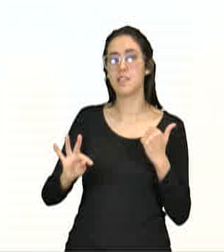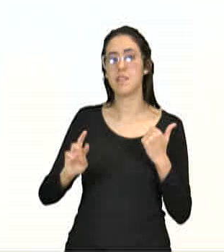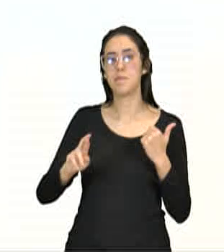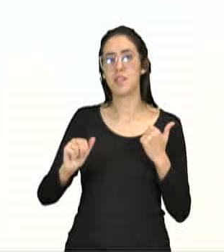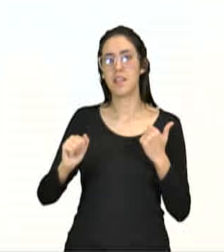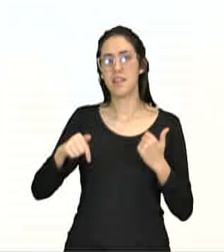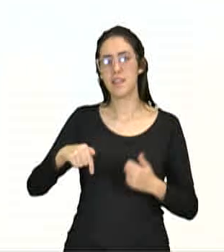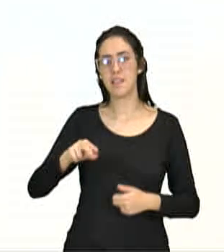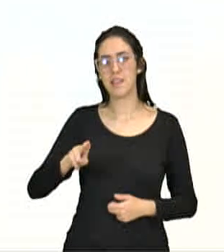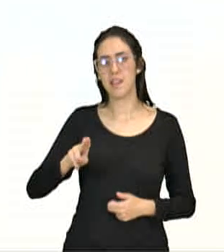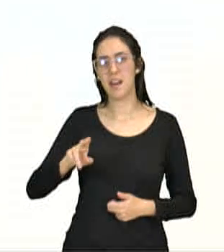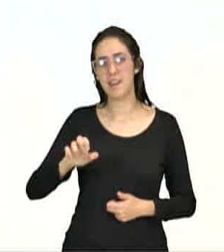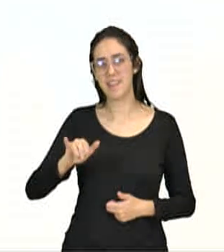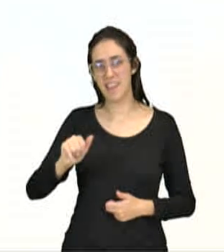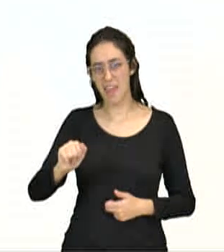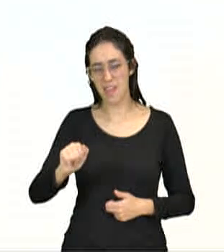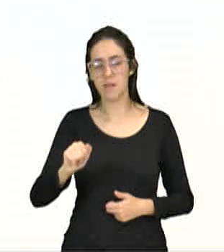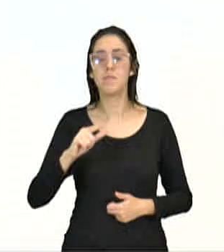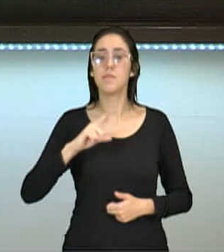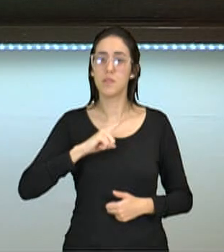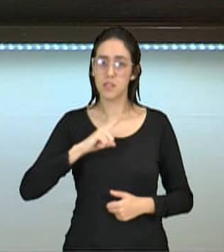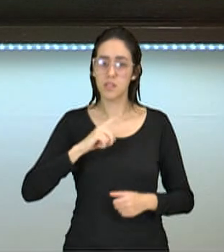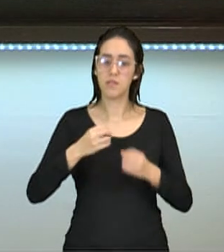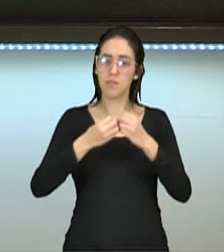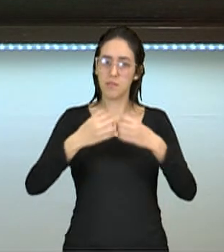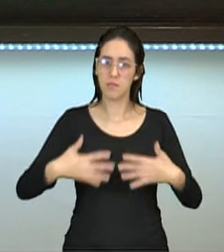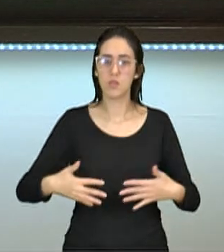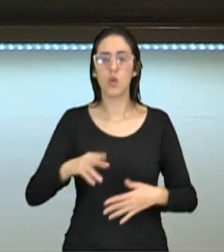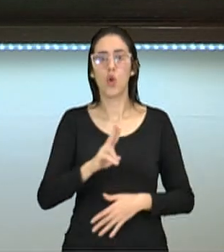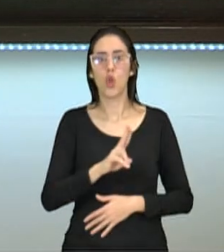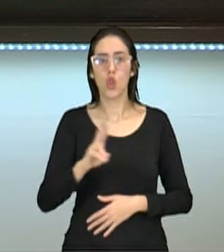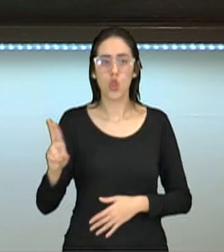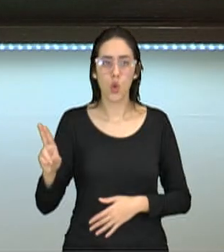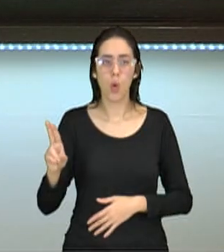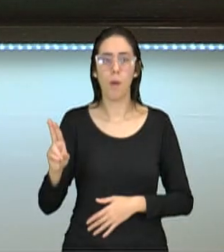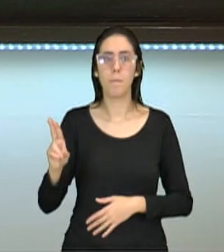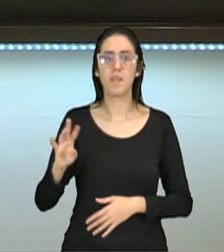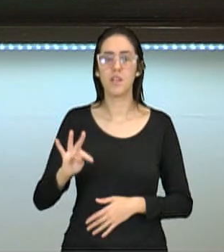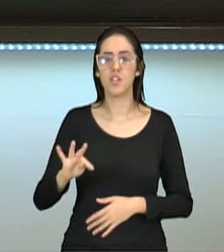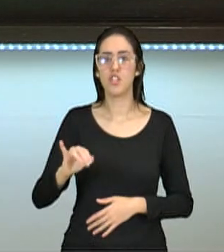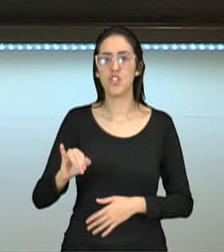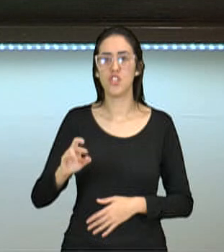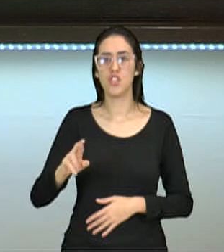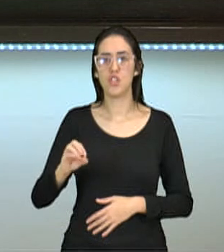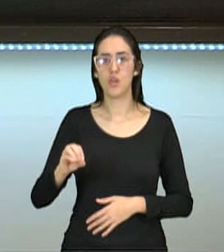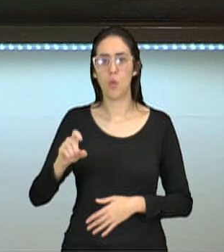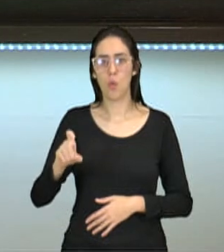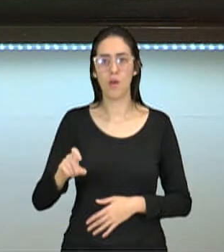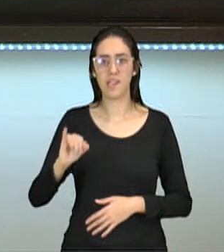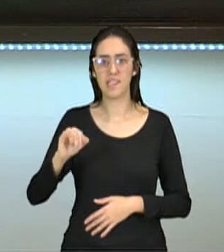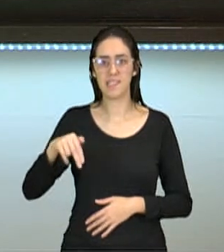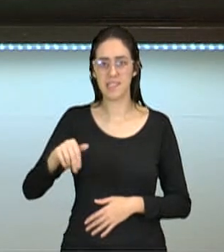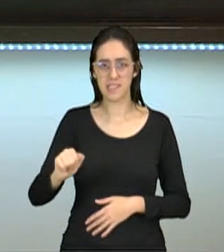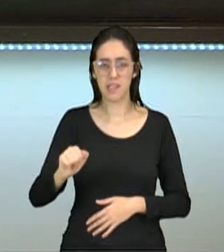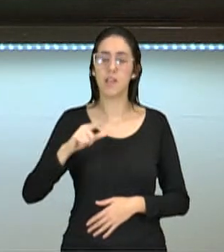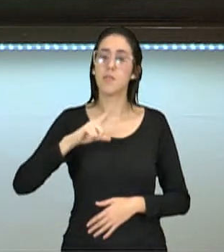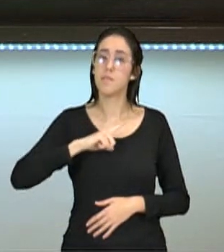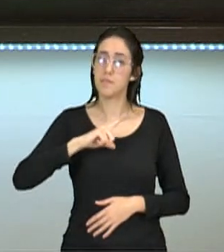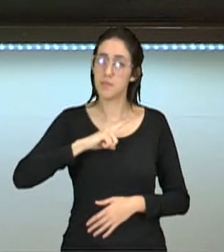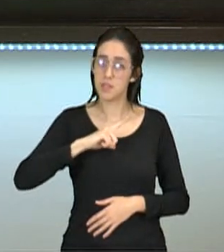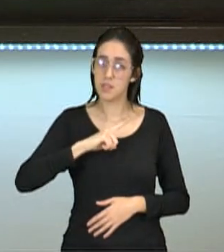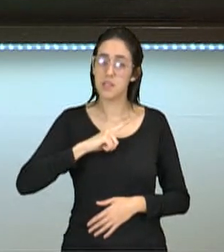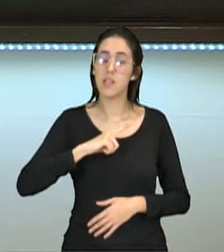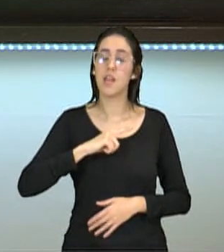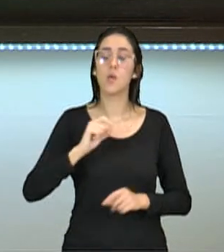glândula produz um hormônio chamado tiroxina. A tiroxina, ela está envolvida com